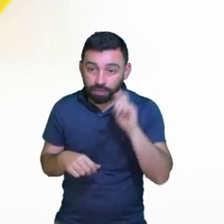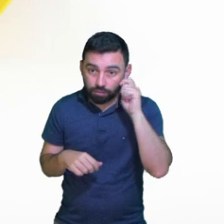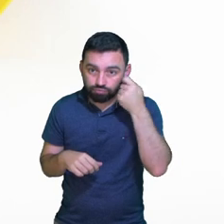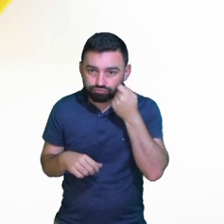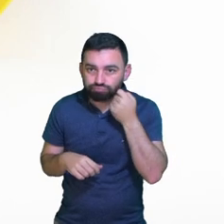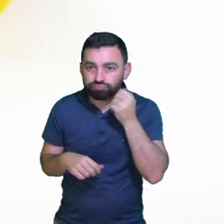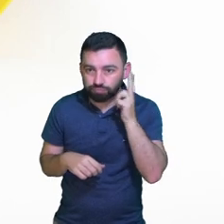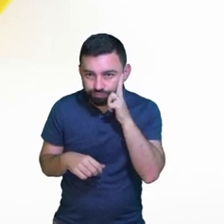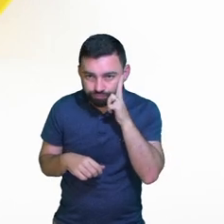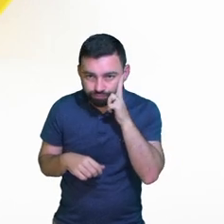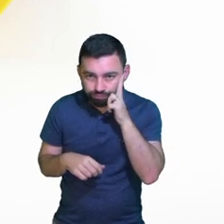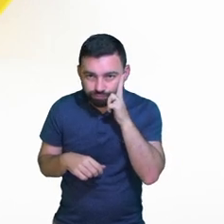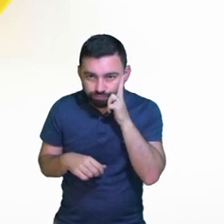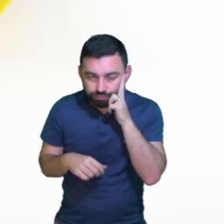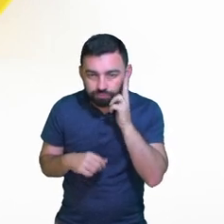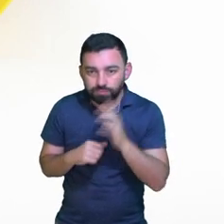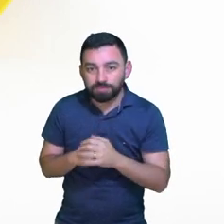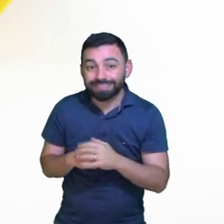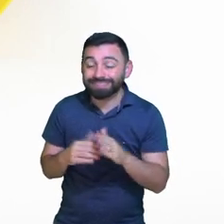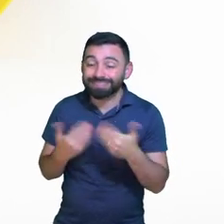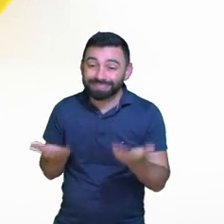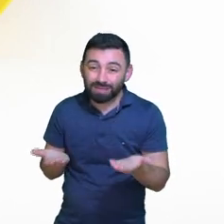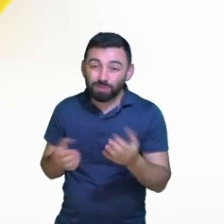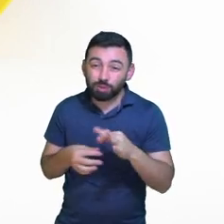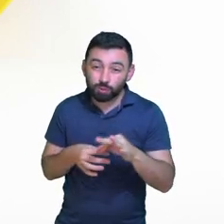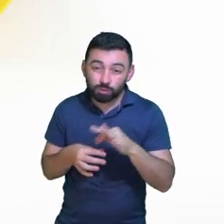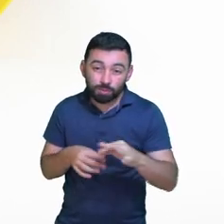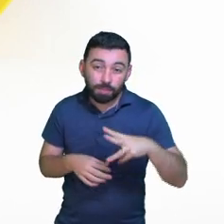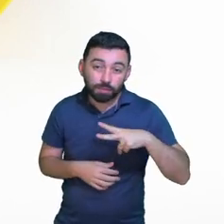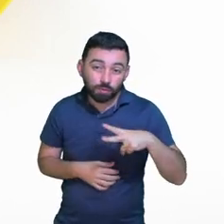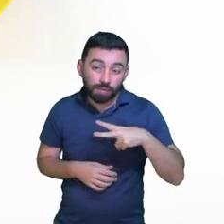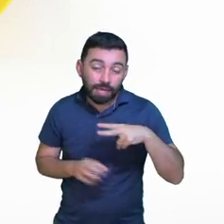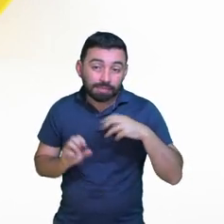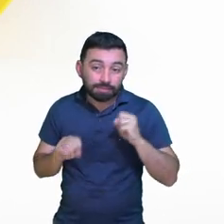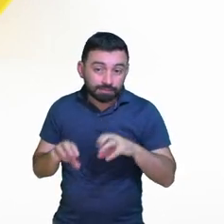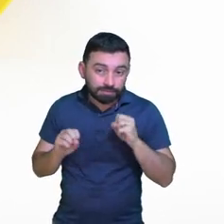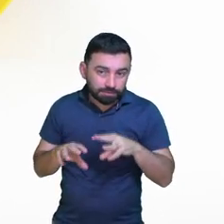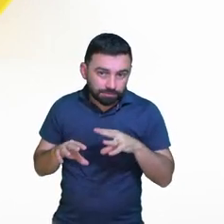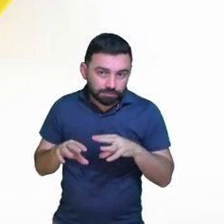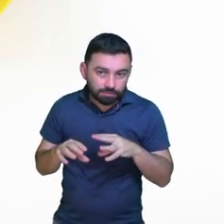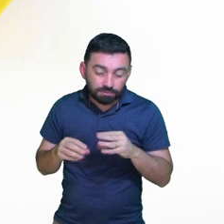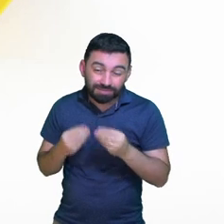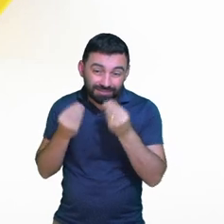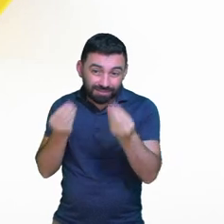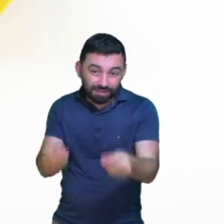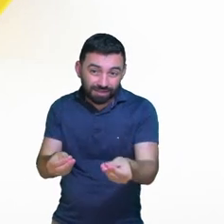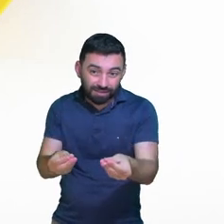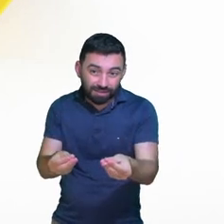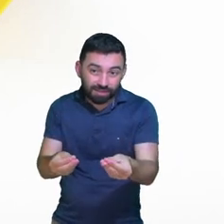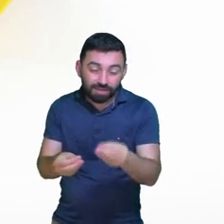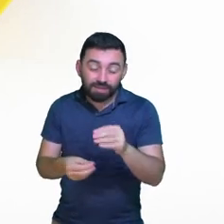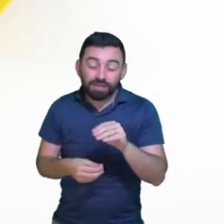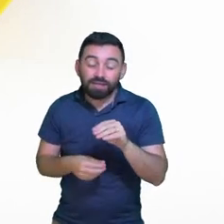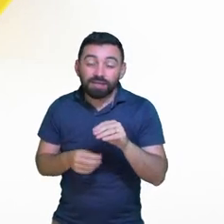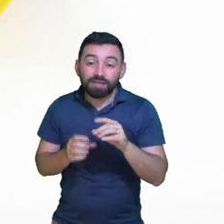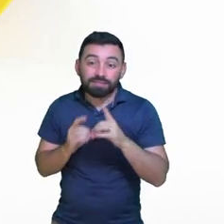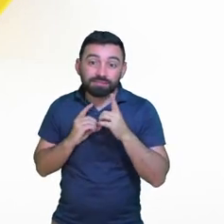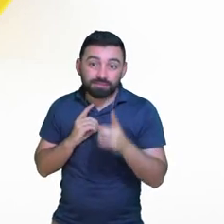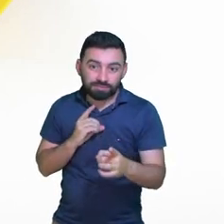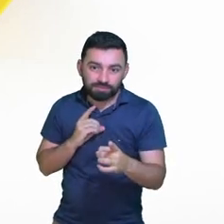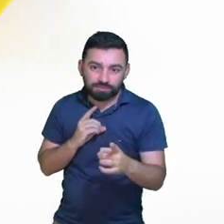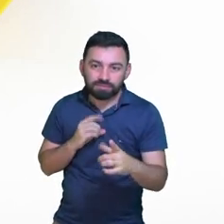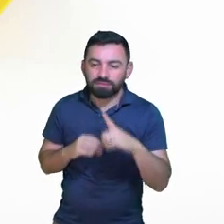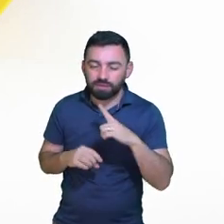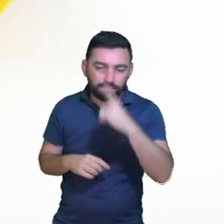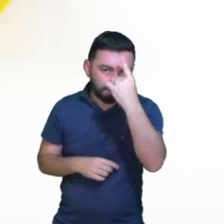negras Então as instituições particulares de ensino que oferecem EAD em pedagogia tem